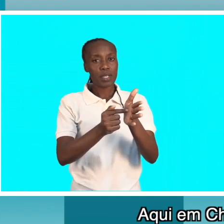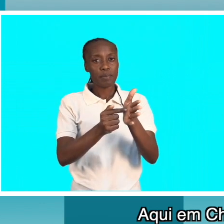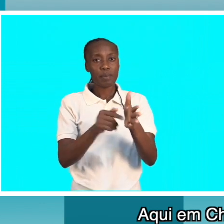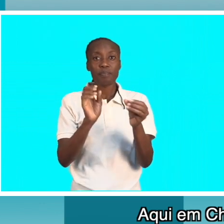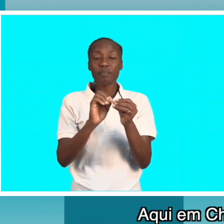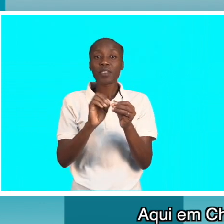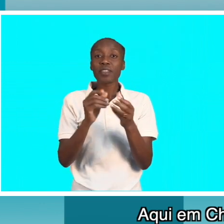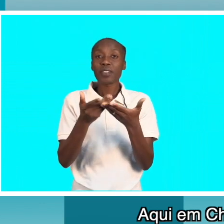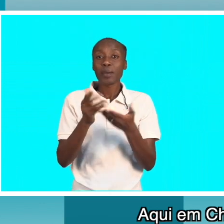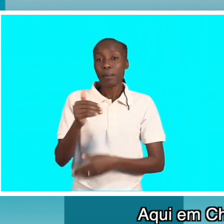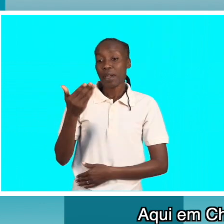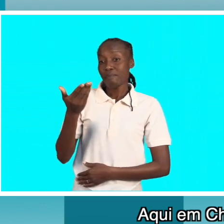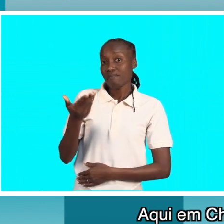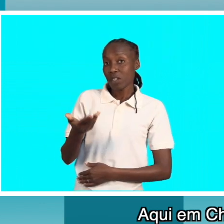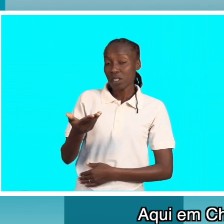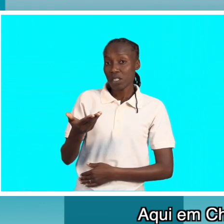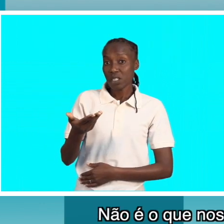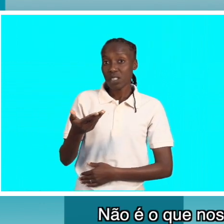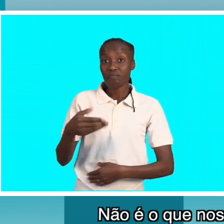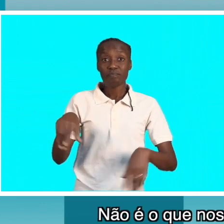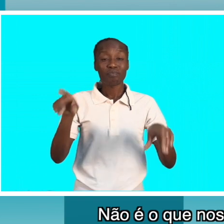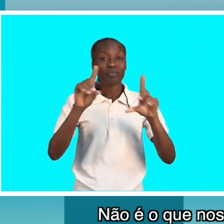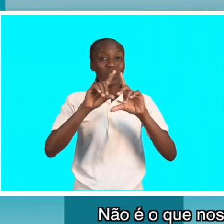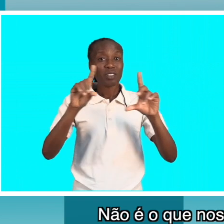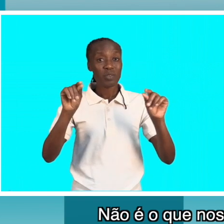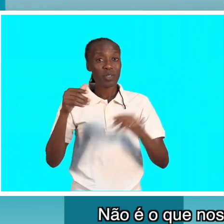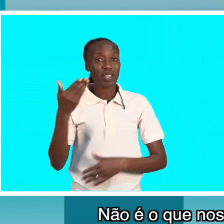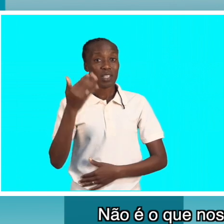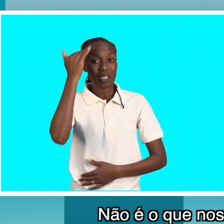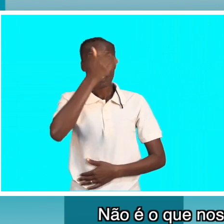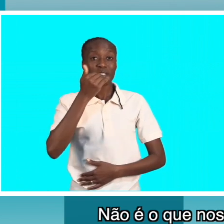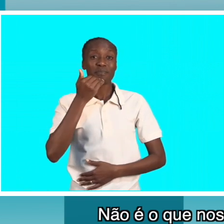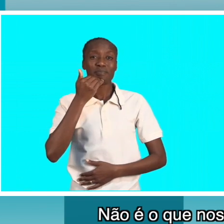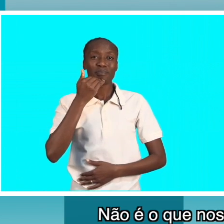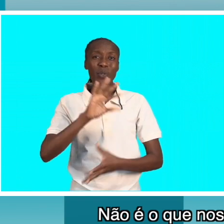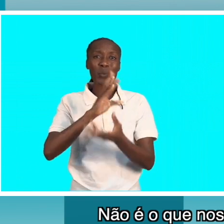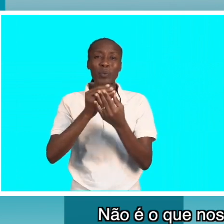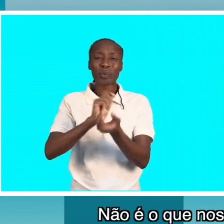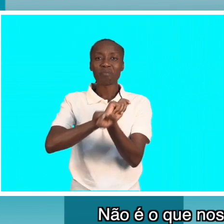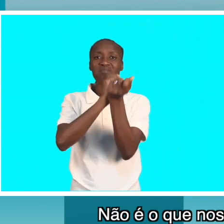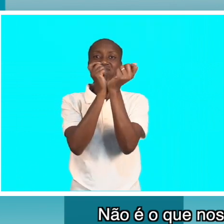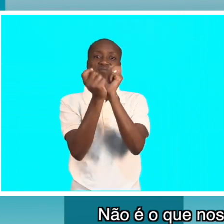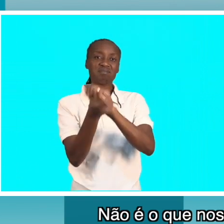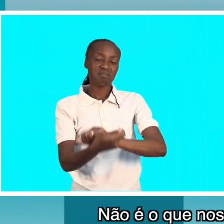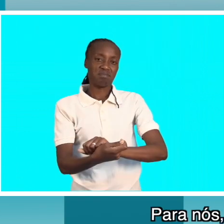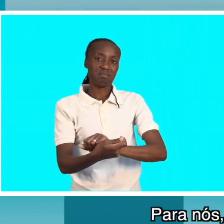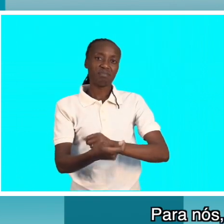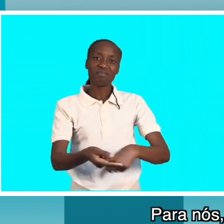naquilo chamou, tudo está ao contrário. Não é da mesma maneira que a gente tinha habituado nos anos atrás,